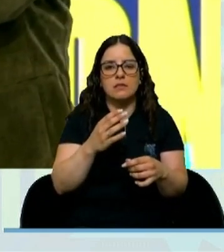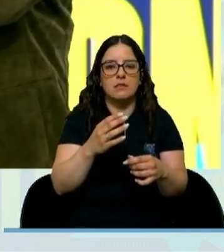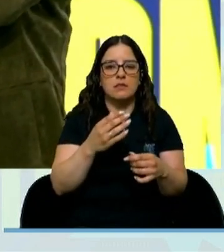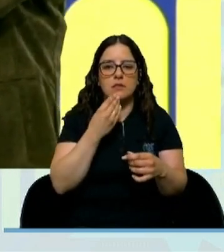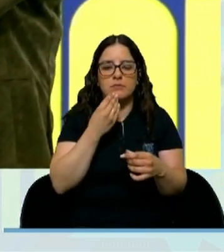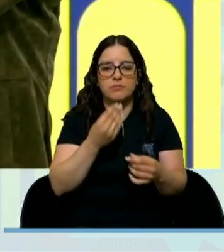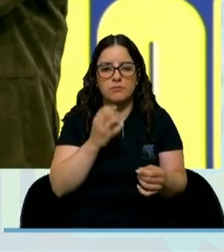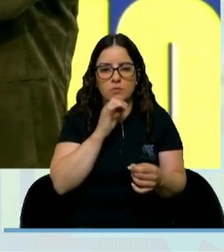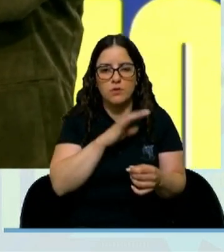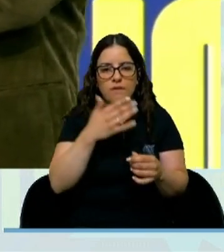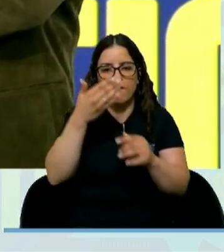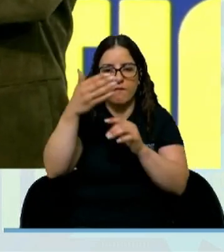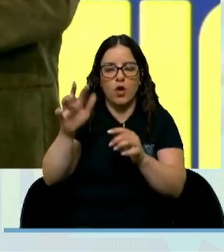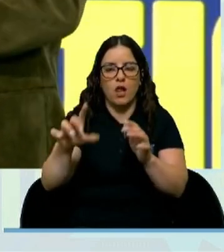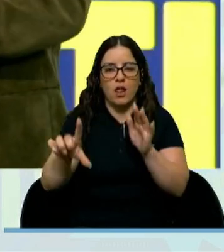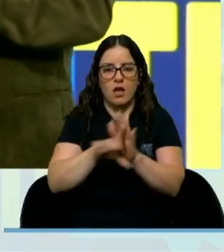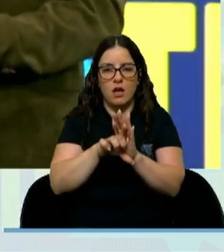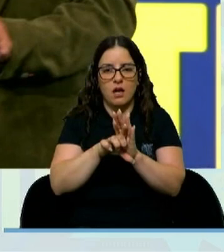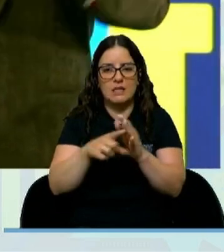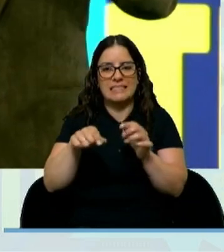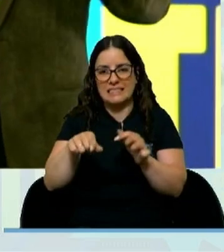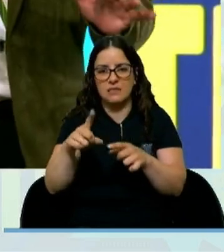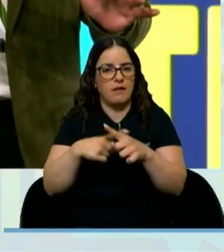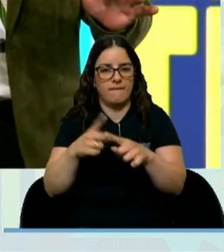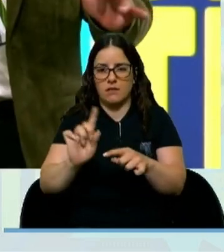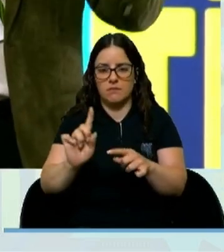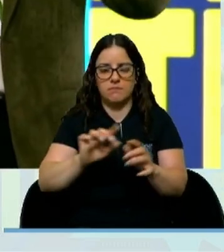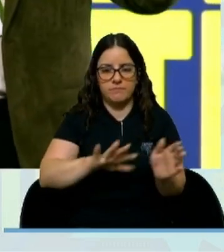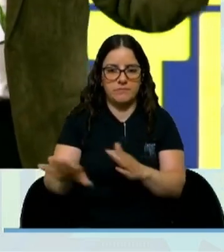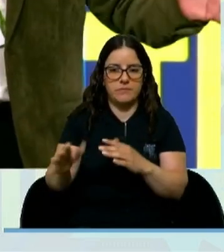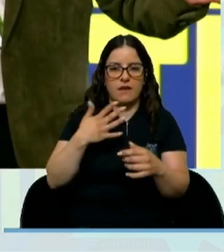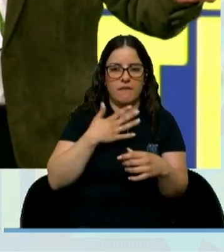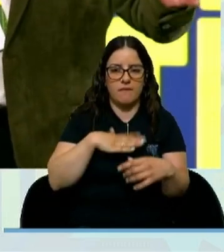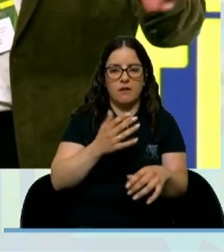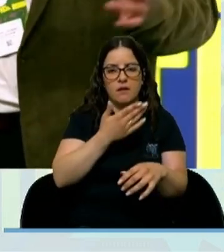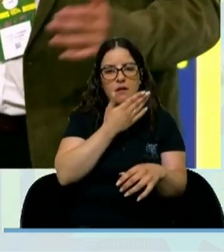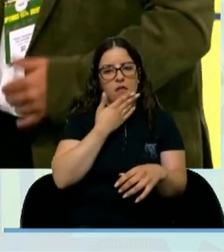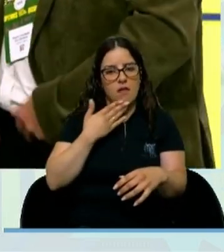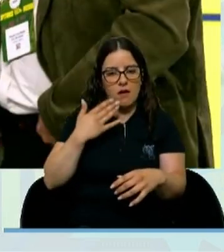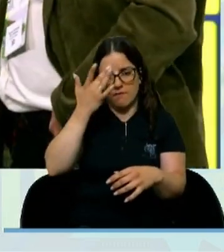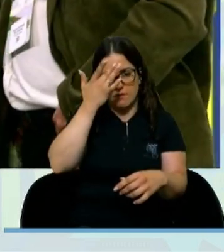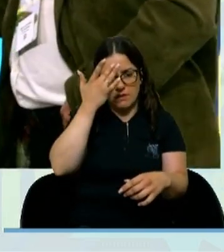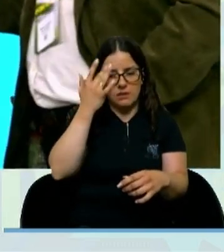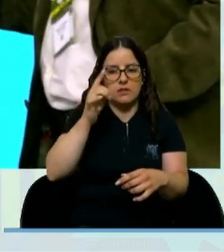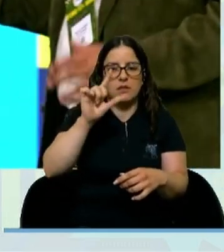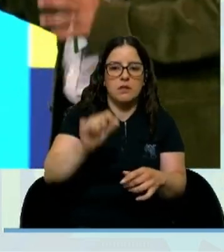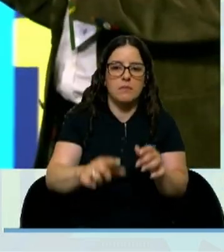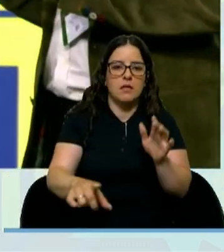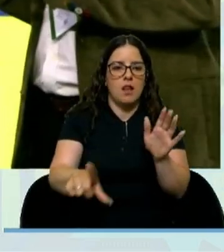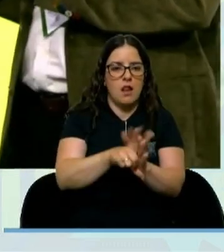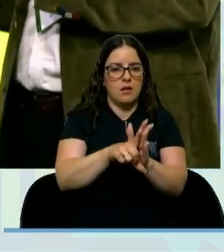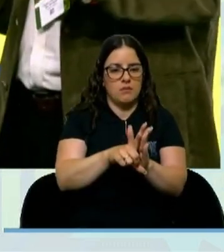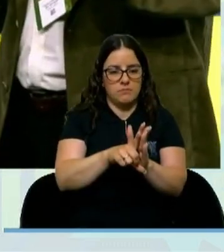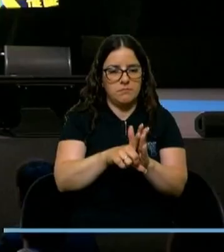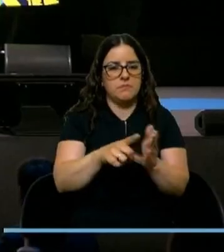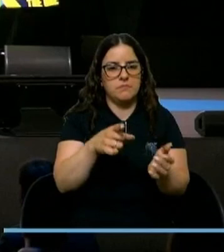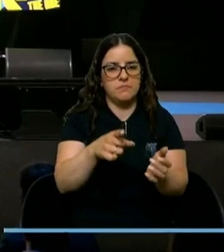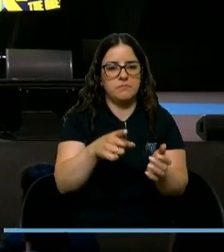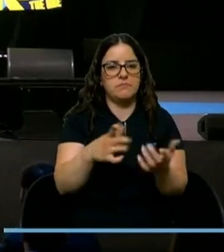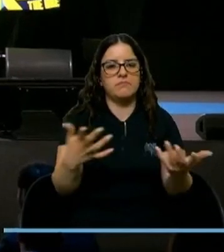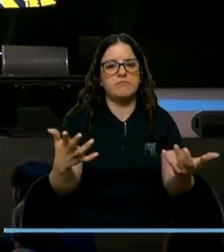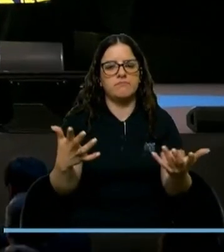interessante. O que nós queremos é exatamente o contrário. Queremos a conveniência e, obviamente, a lei. Então, qual é o